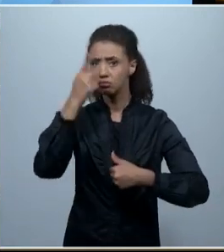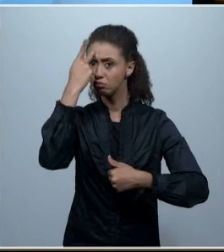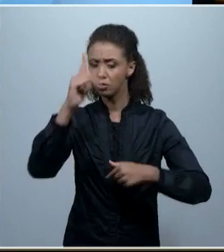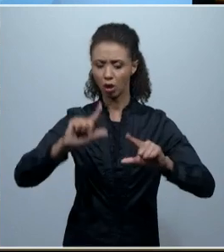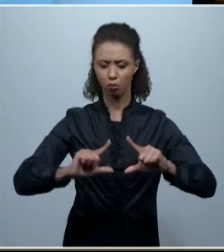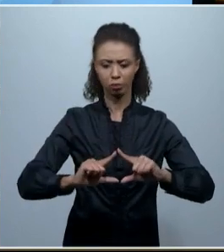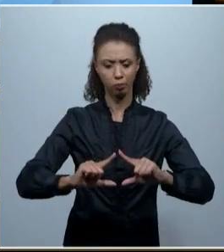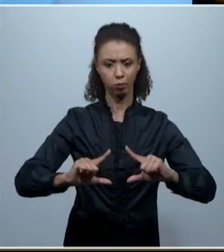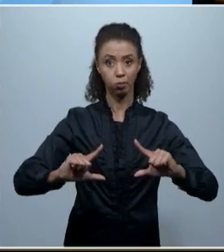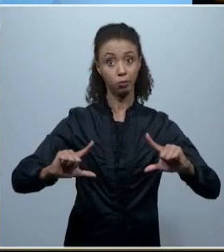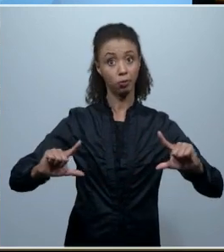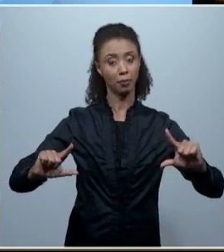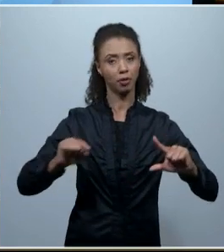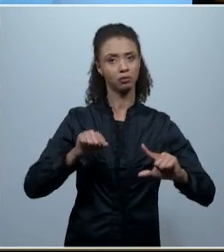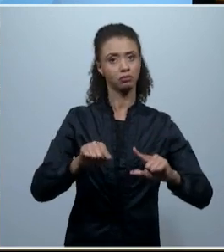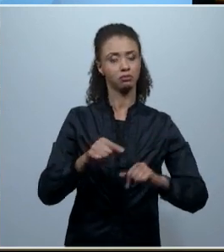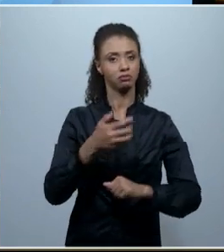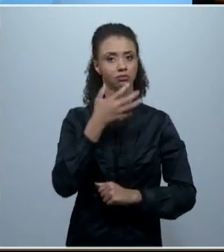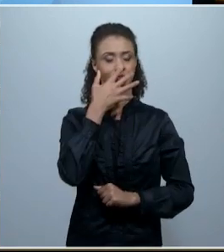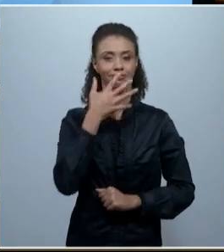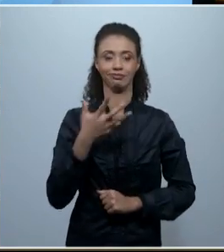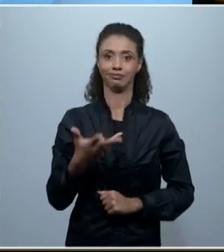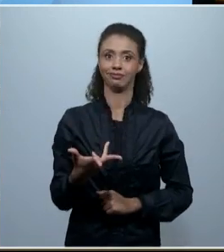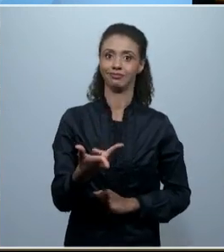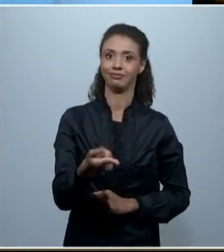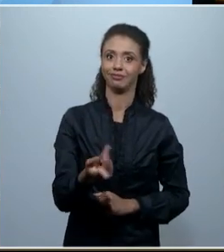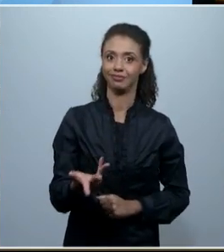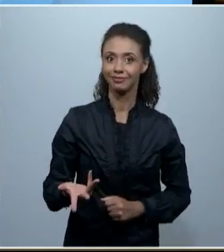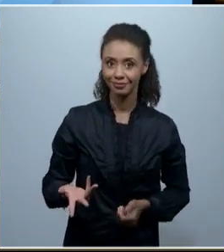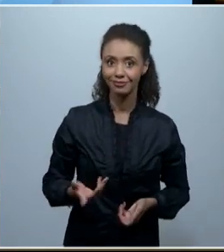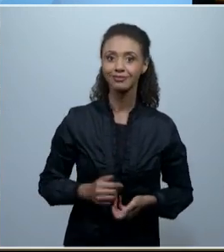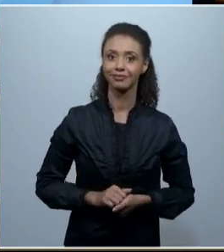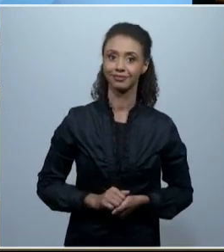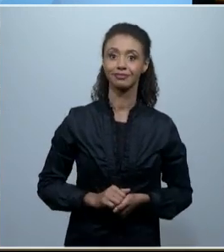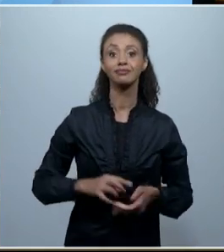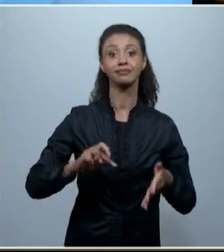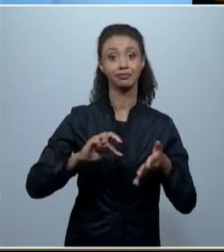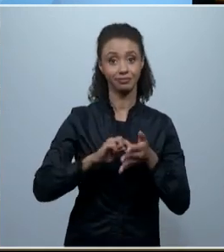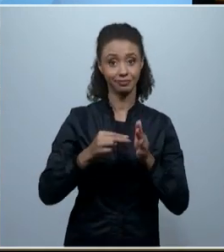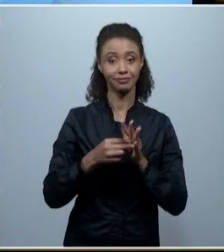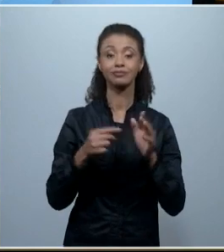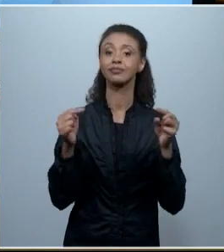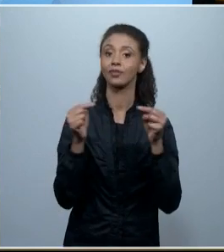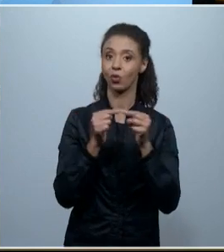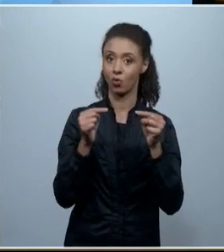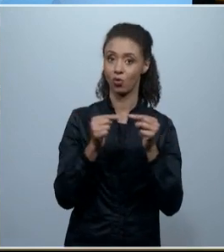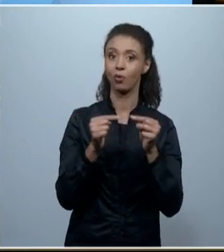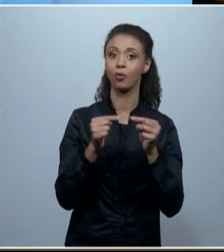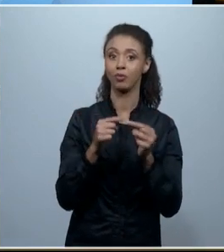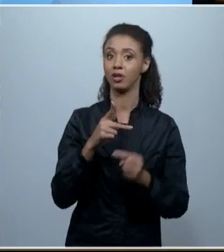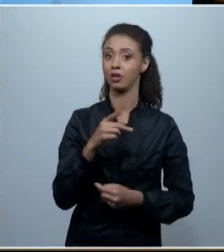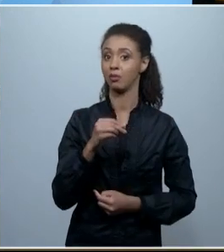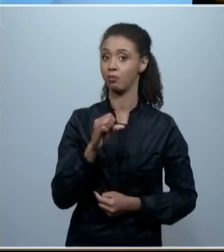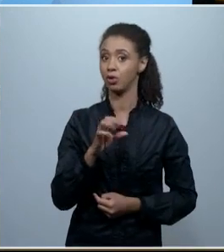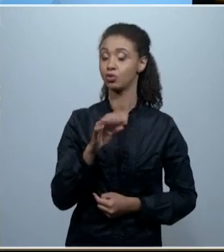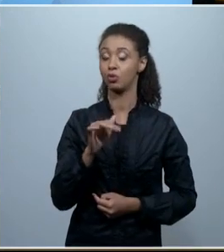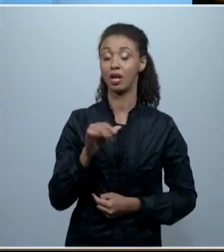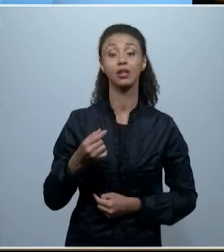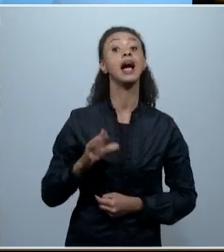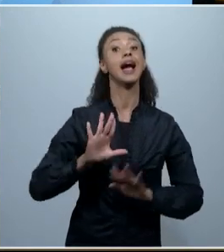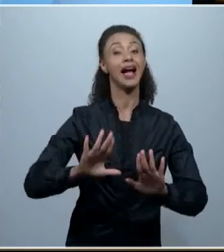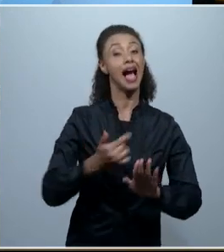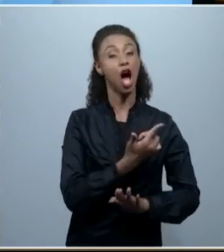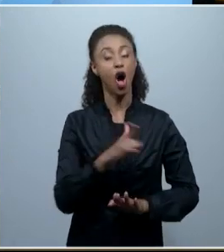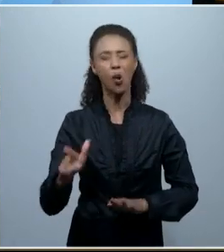isso também é incrivelmente é a equivalente ao postulado das paralelas e agora mais surpreendente de todas